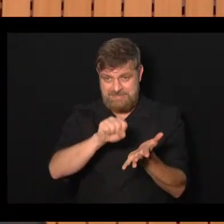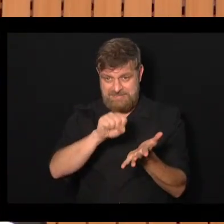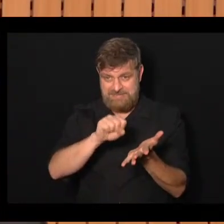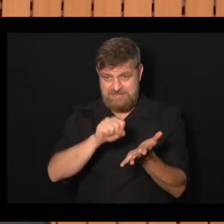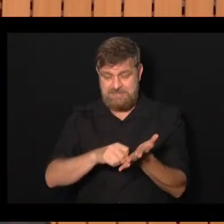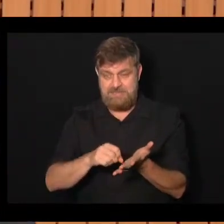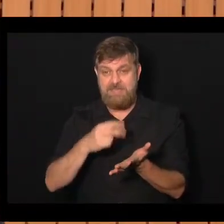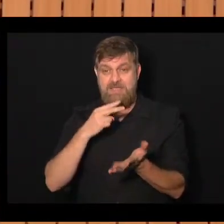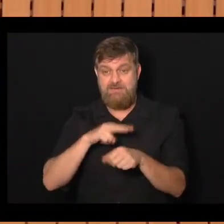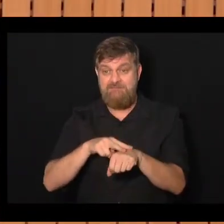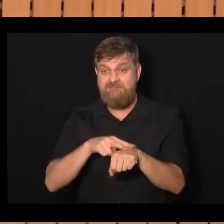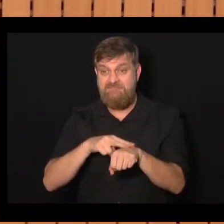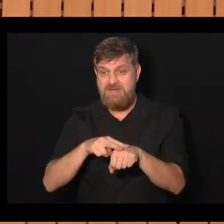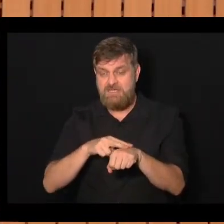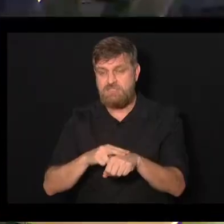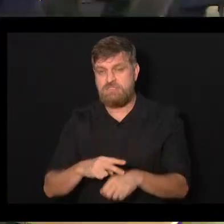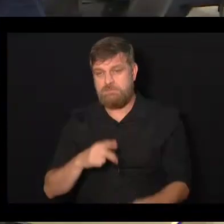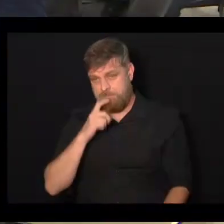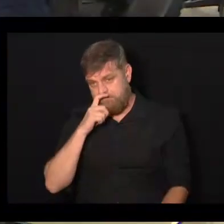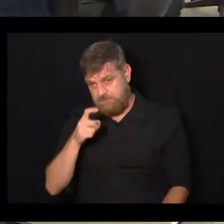apertarão a tecla não. Em votação.